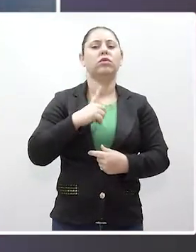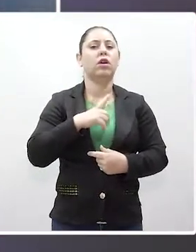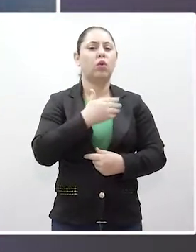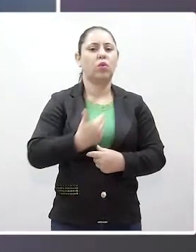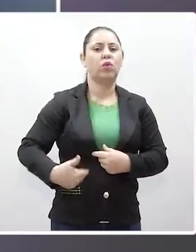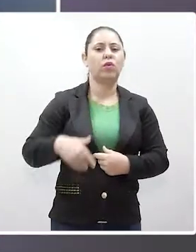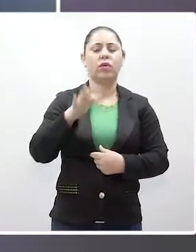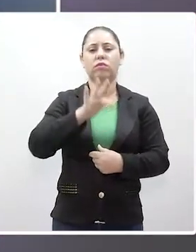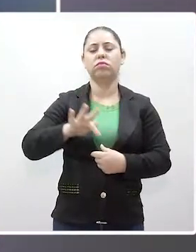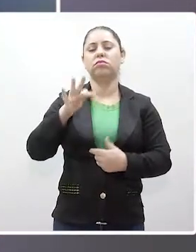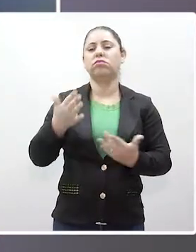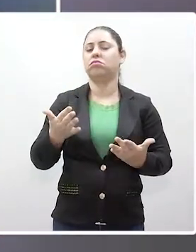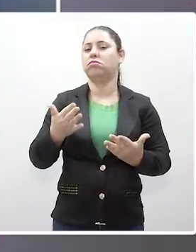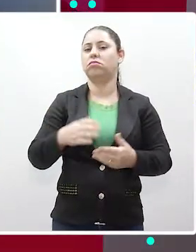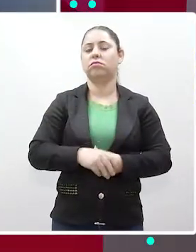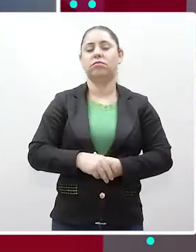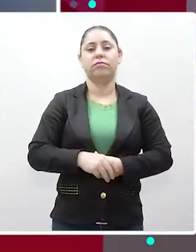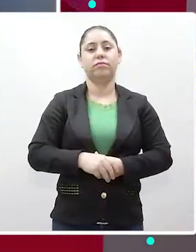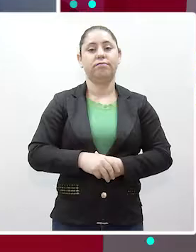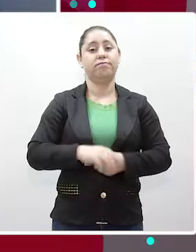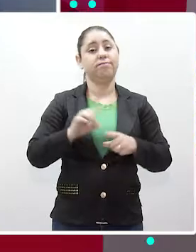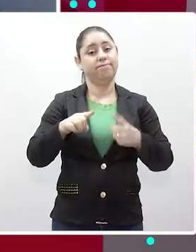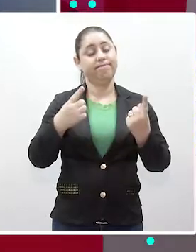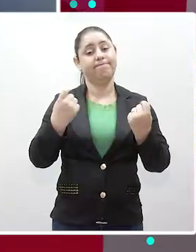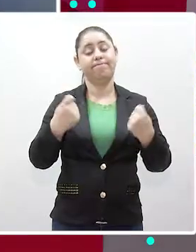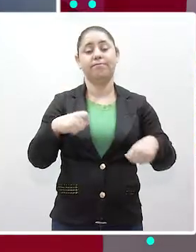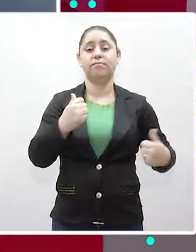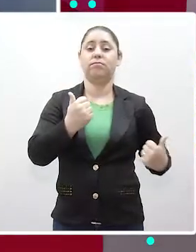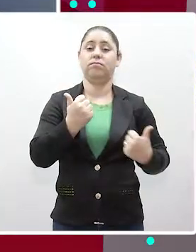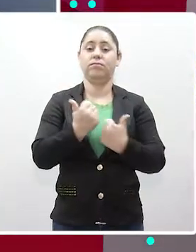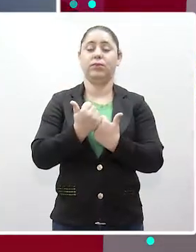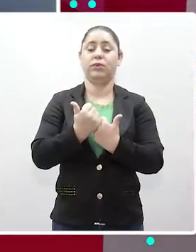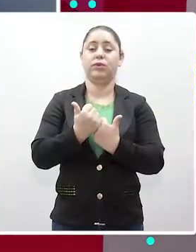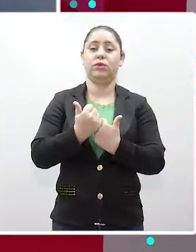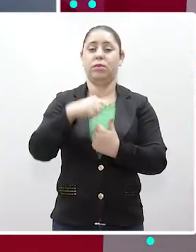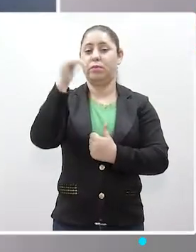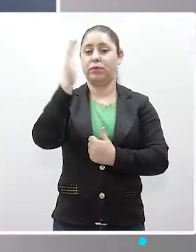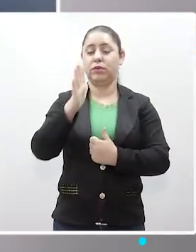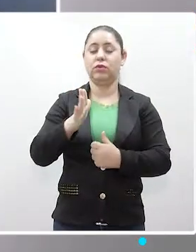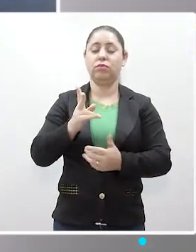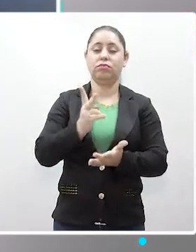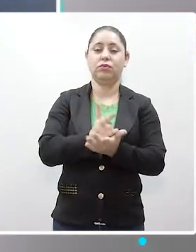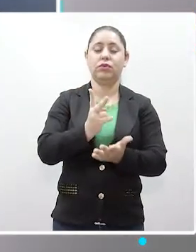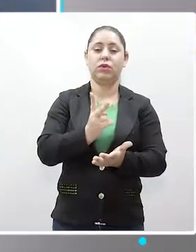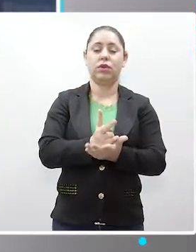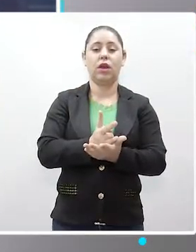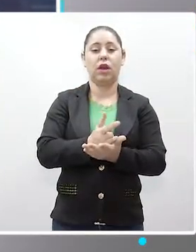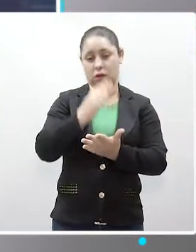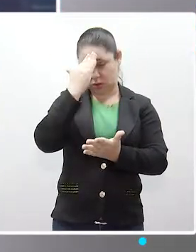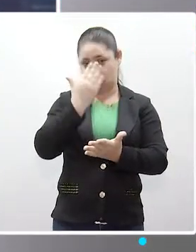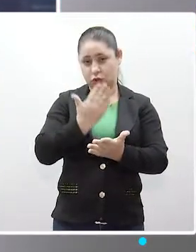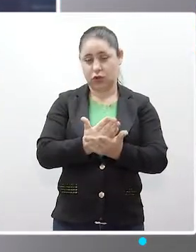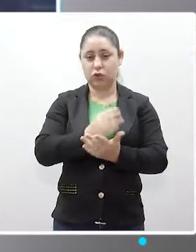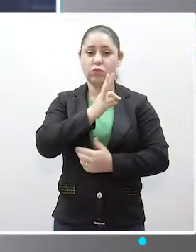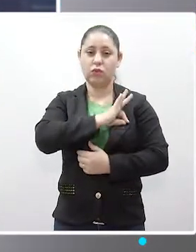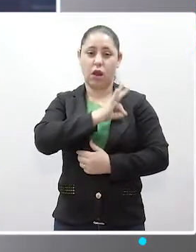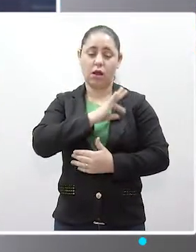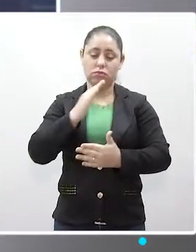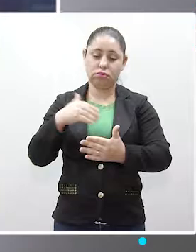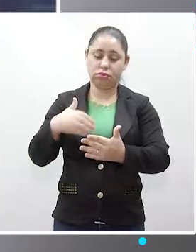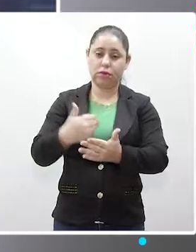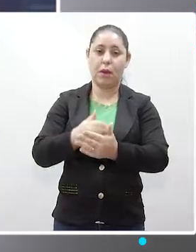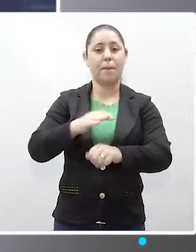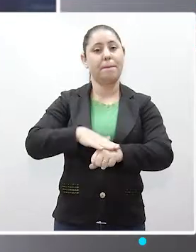continuar funcionando. Então, talvez, acredito que até ele seja prorrogado. Mas vamos torcer